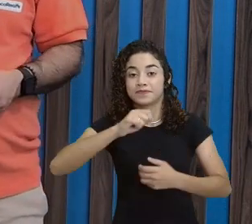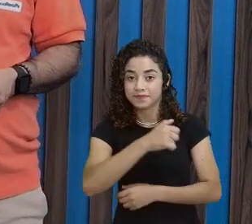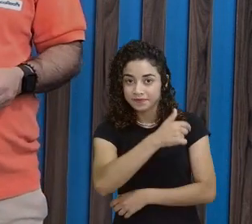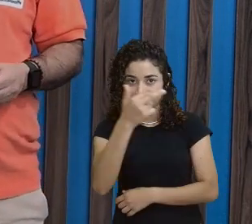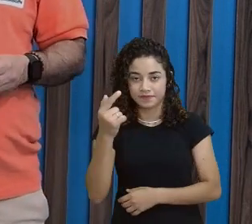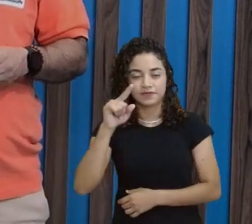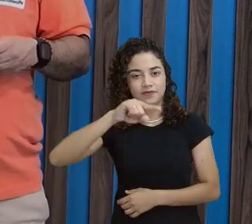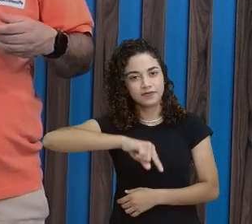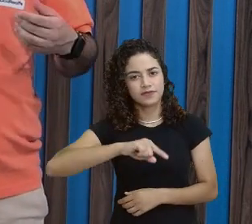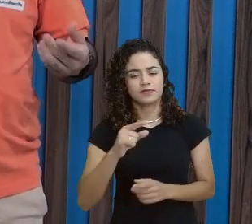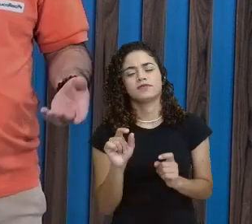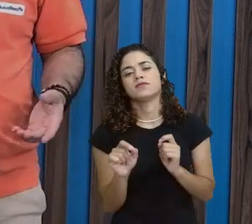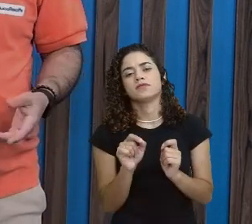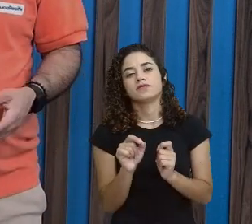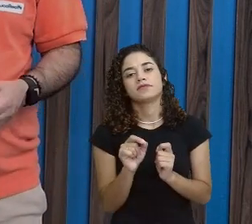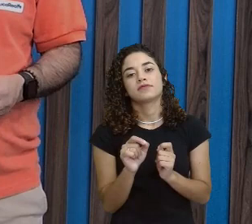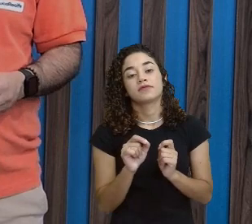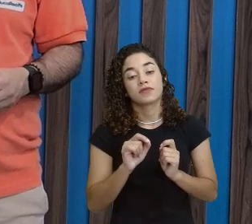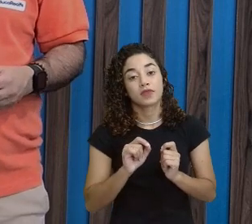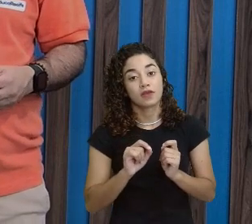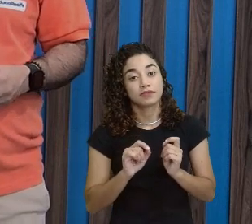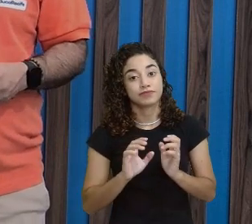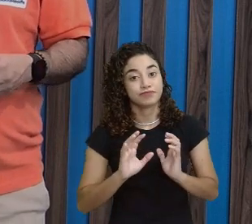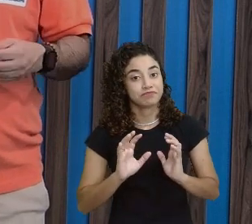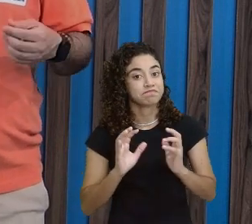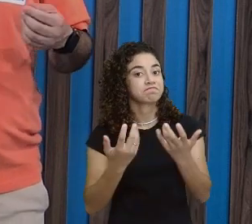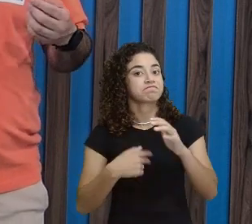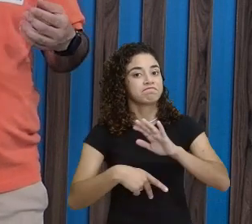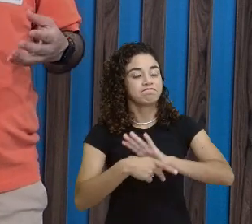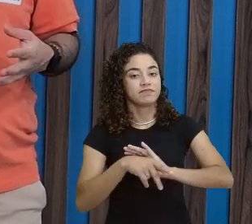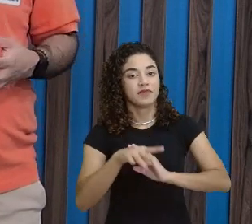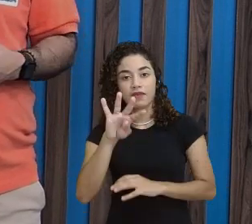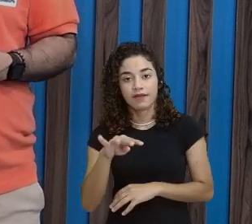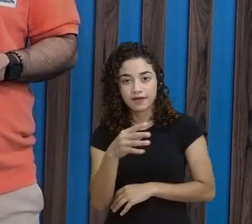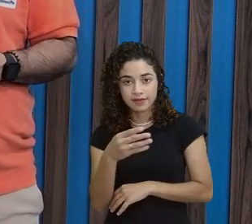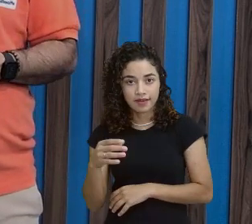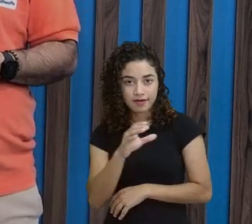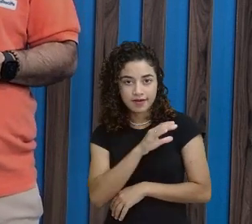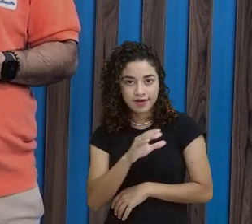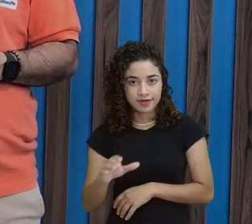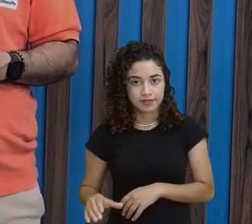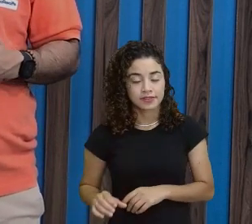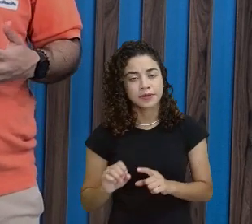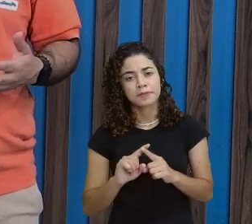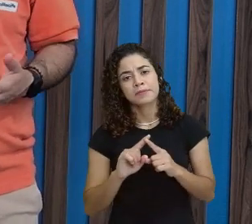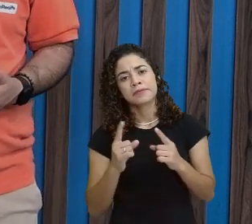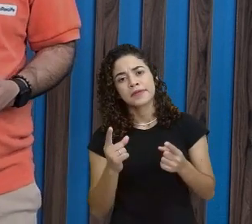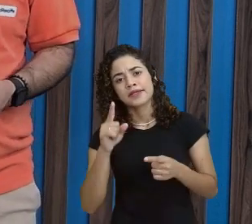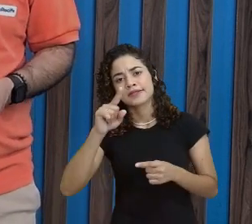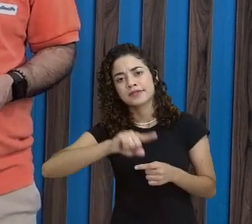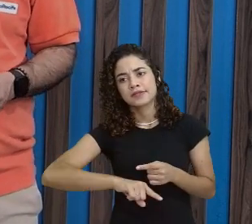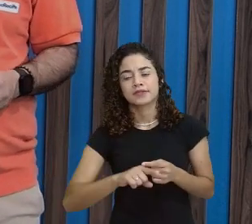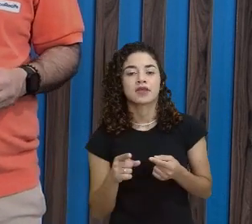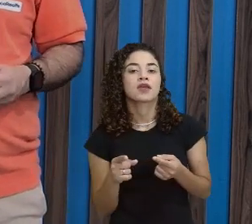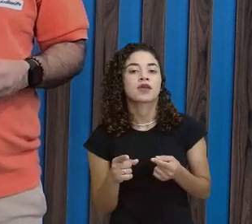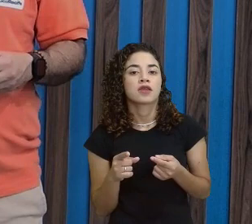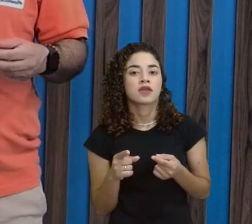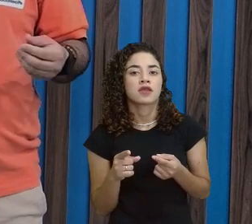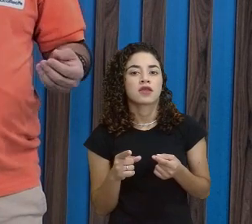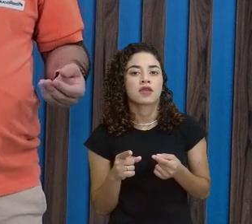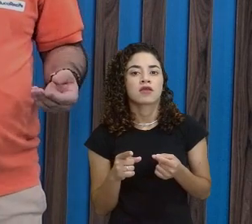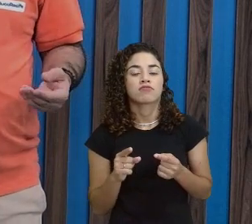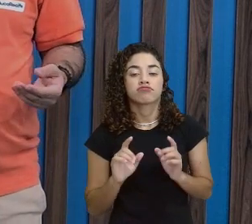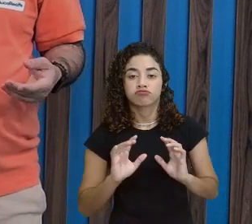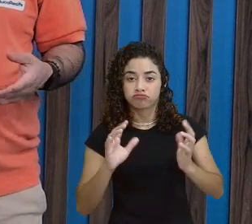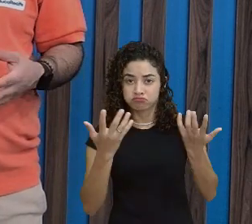festa, né, do calendário cristão, mas é uma festa, né, que é muito celebrada aqui no Brasil,